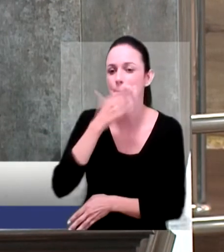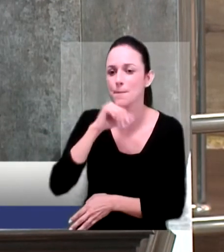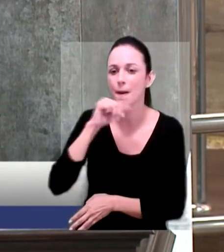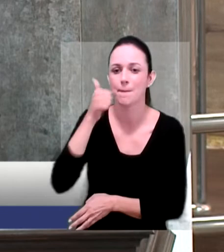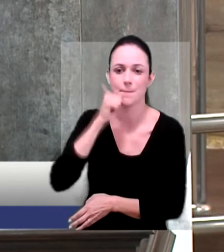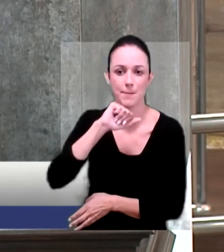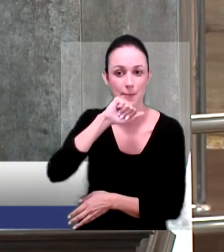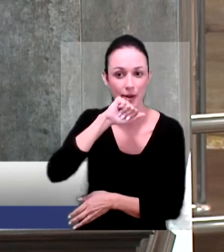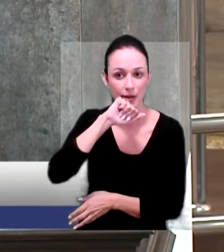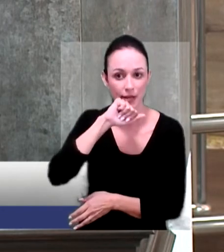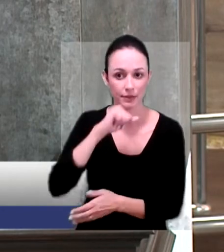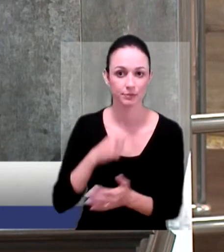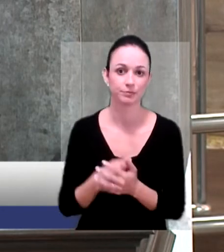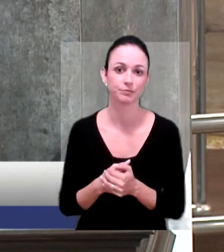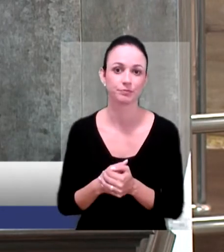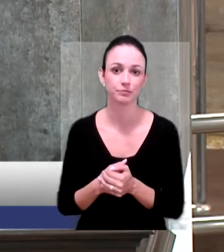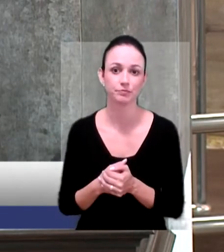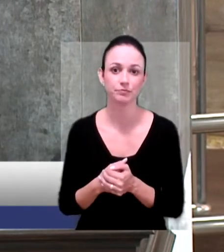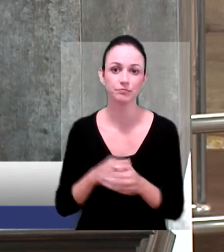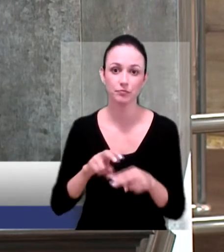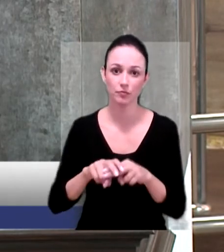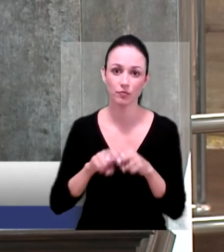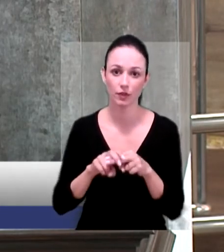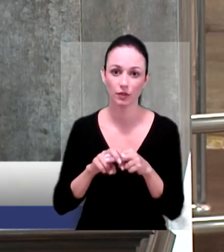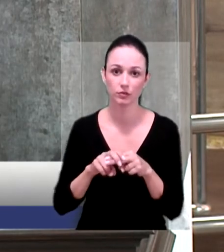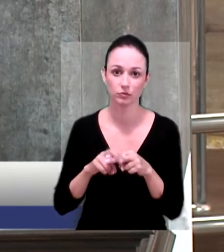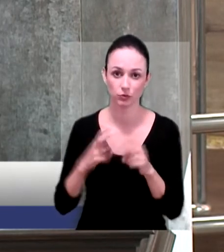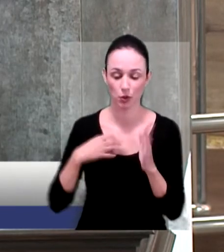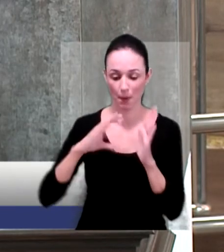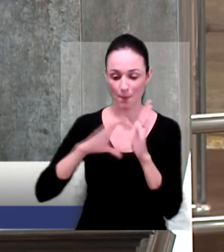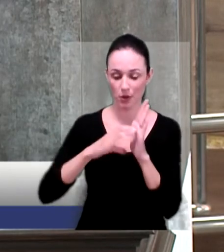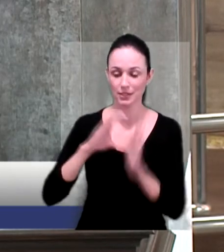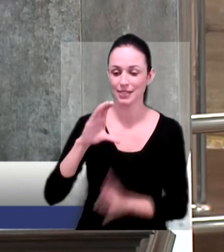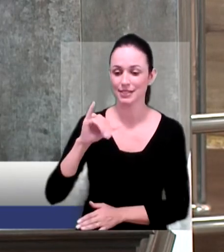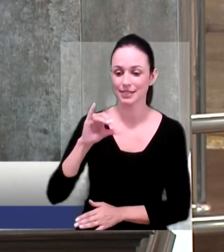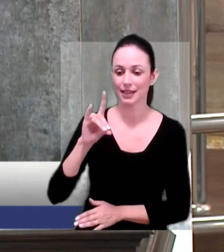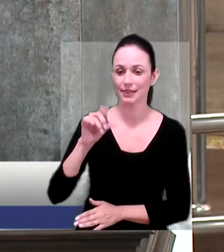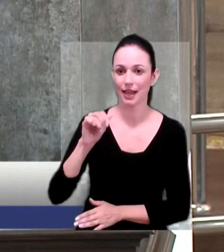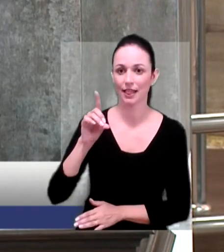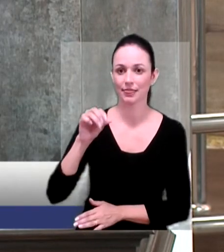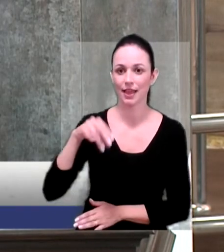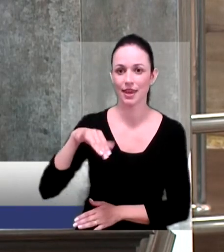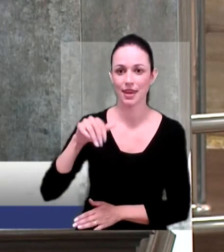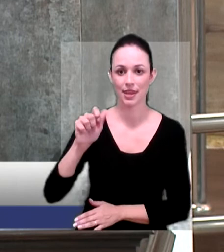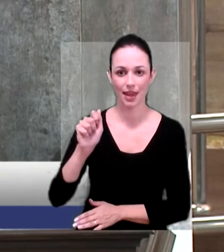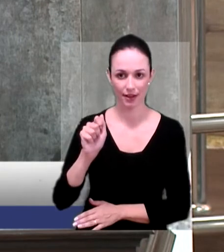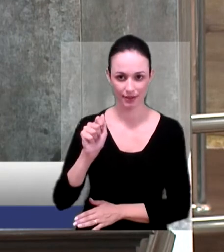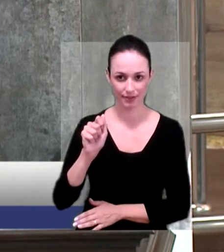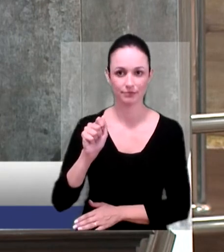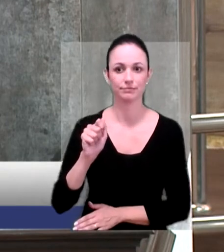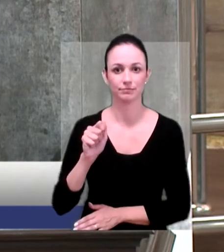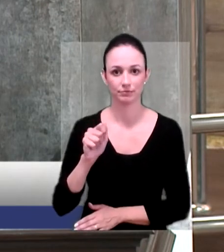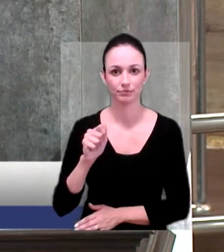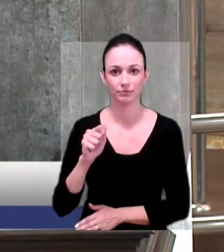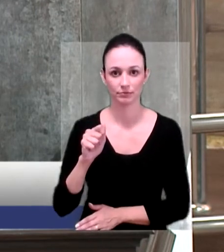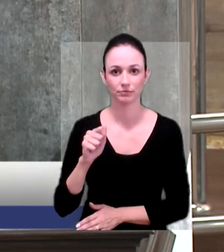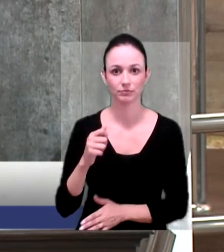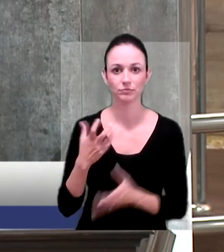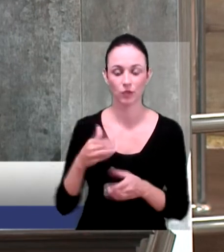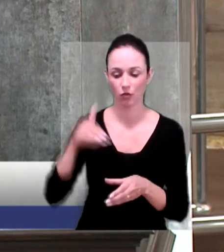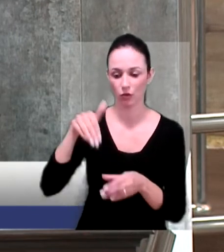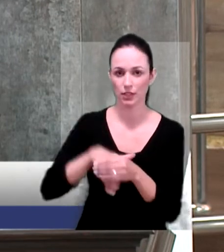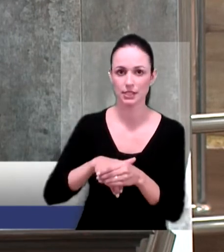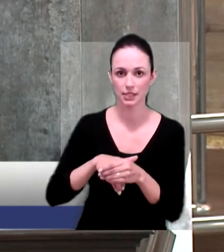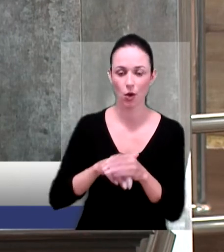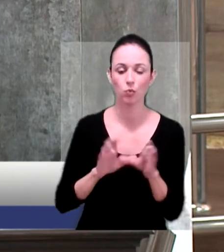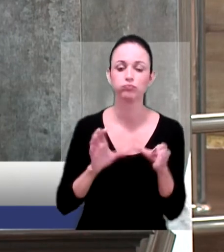e é por isso que nós, do Partido Cidadania, assumimos a votação da Chapa 1, porque nos